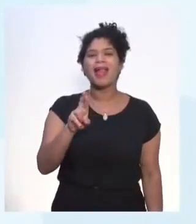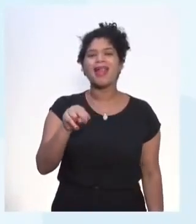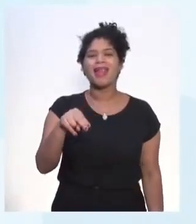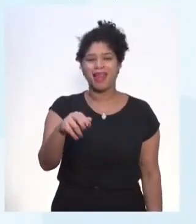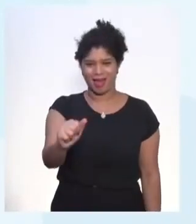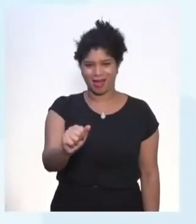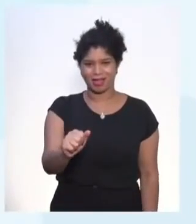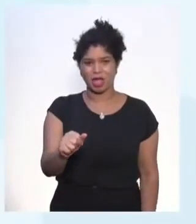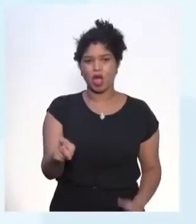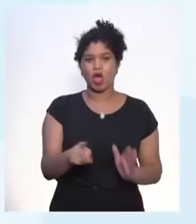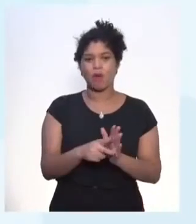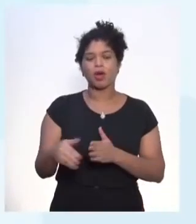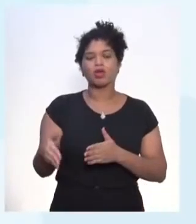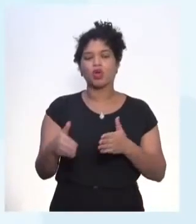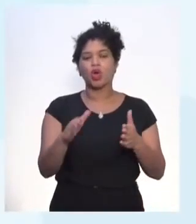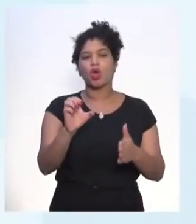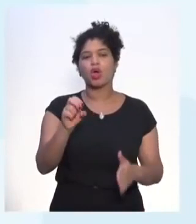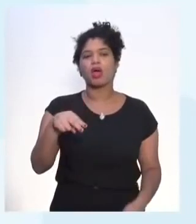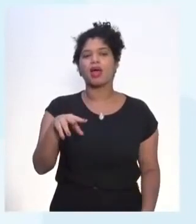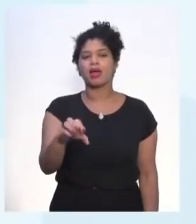ser instalado às margens do rio Reno,